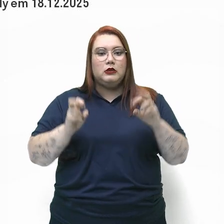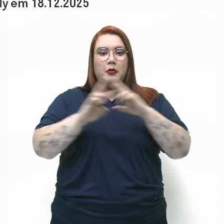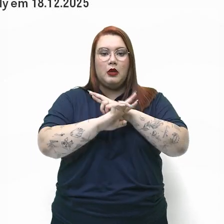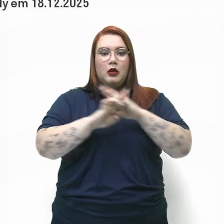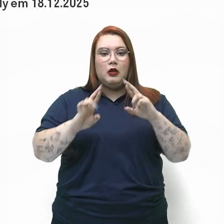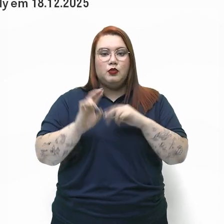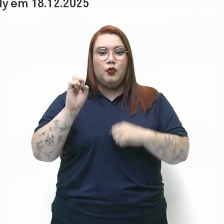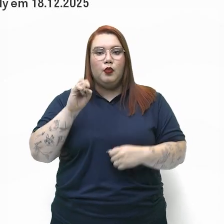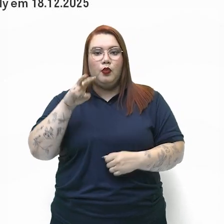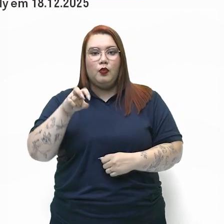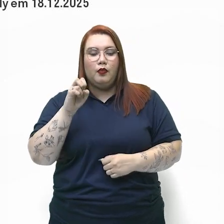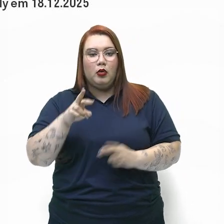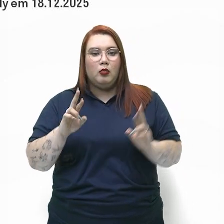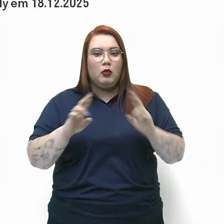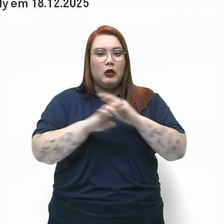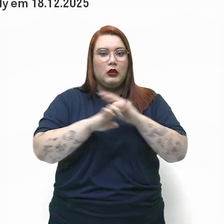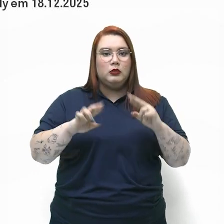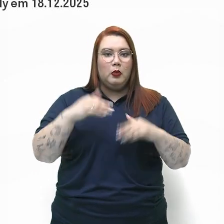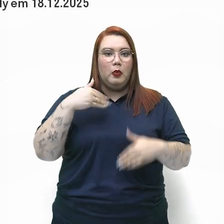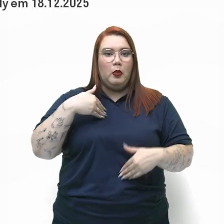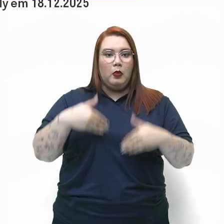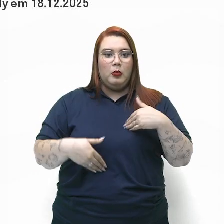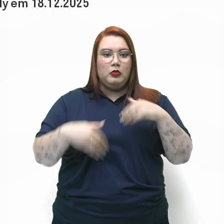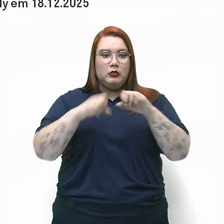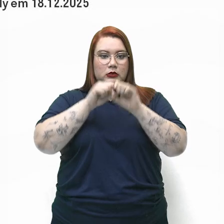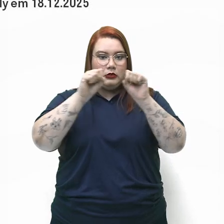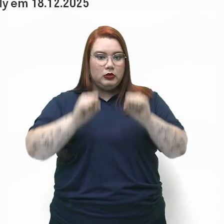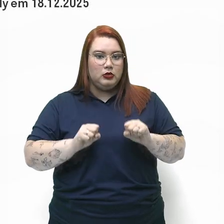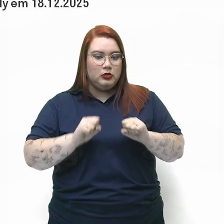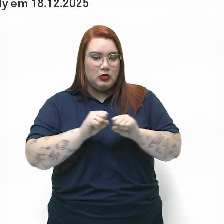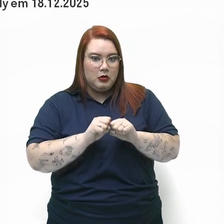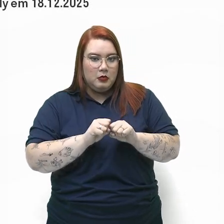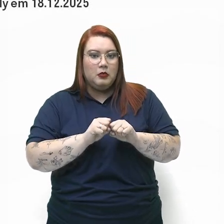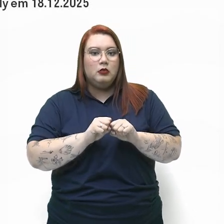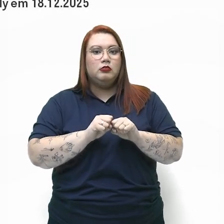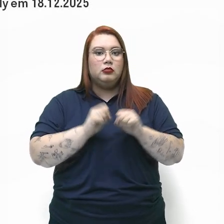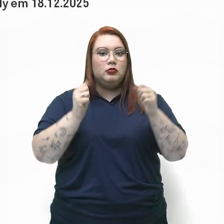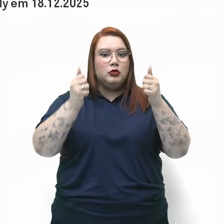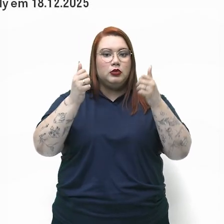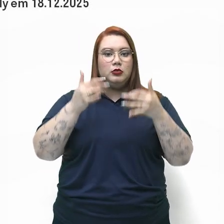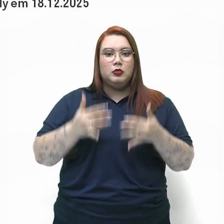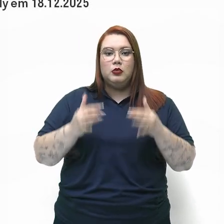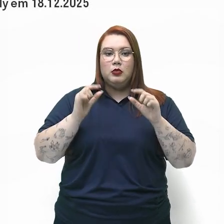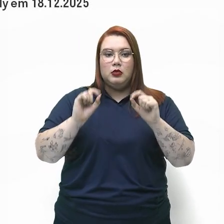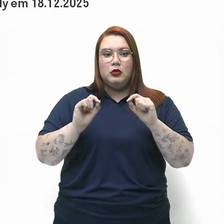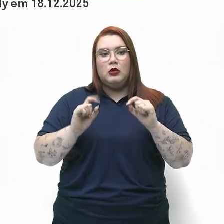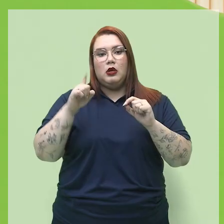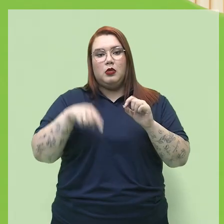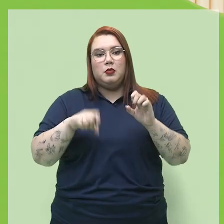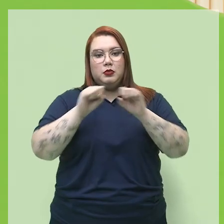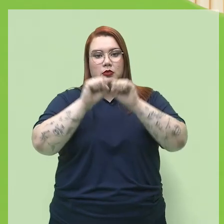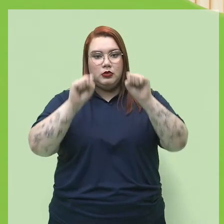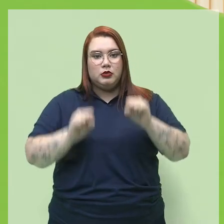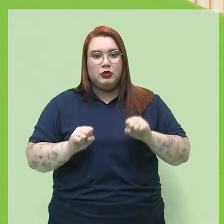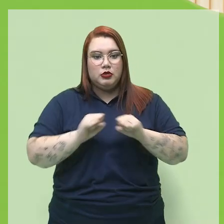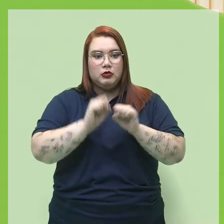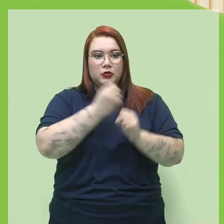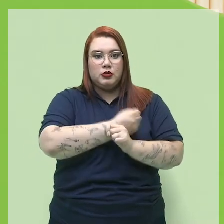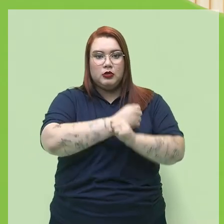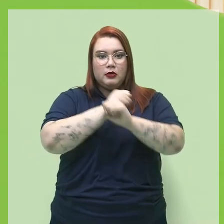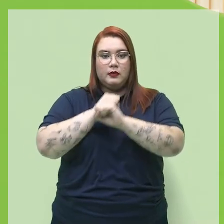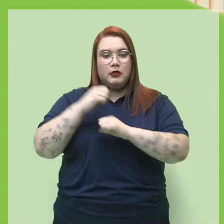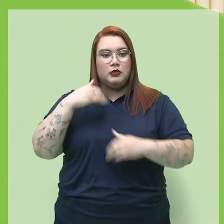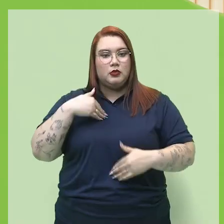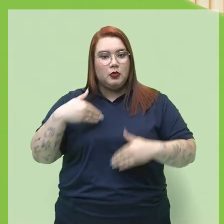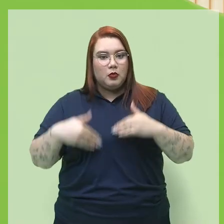desse vírus com o sistema imunológico. Quando a gente fala do sistema imunológico, a gente fala do sistema de defesa do nosso corpo,